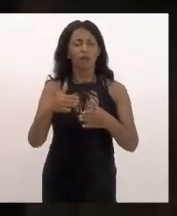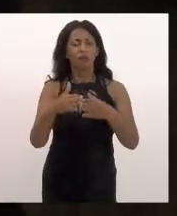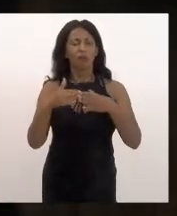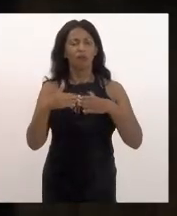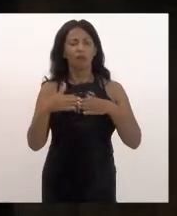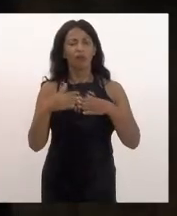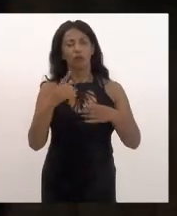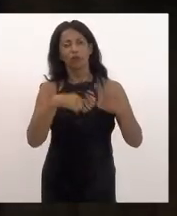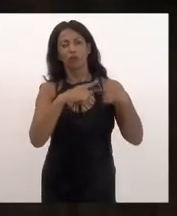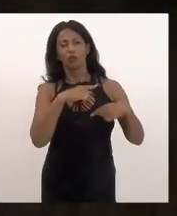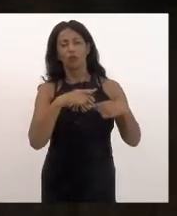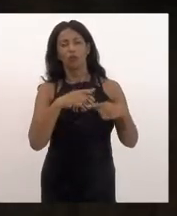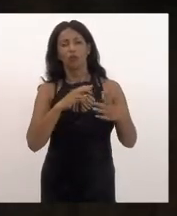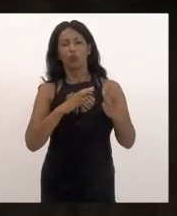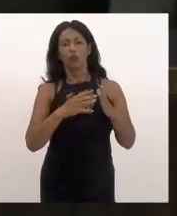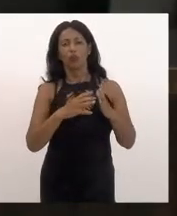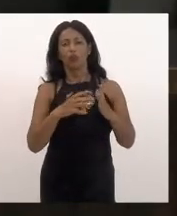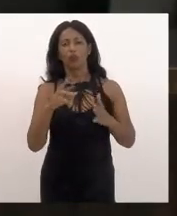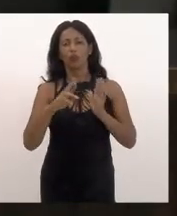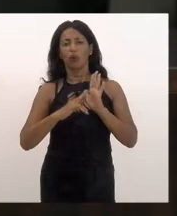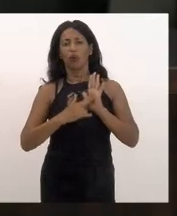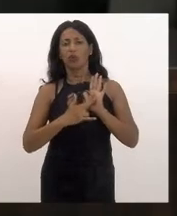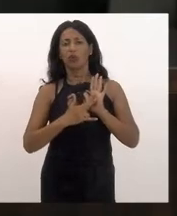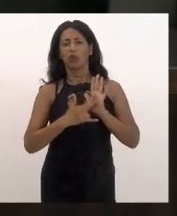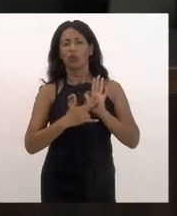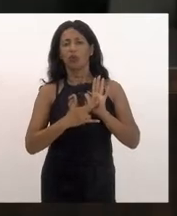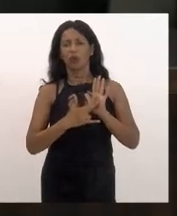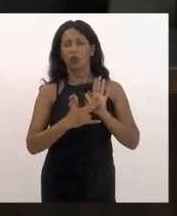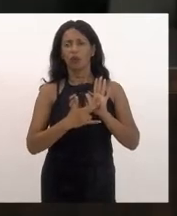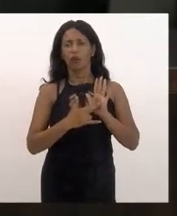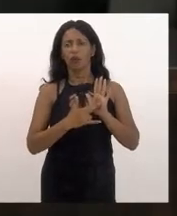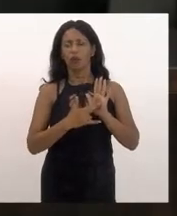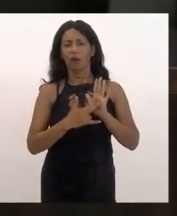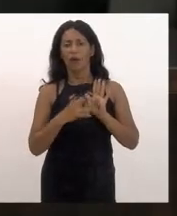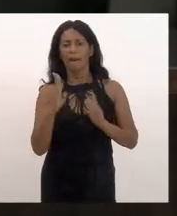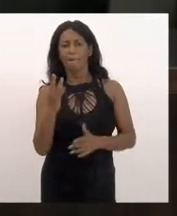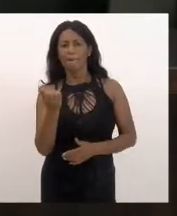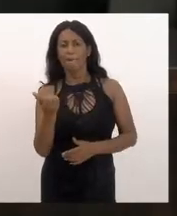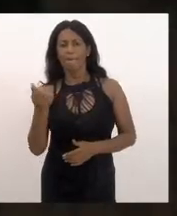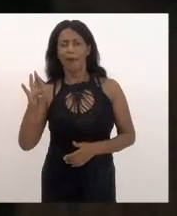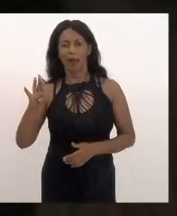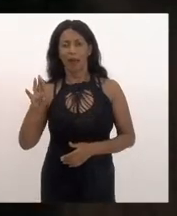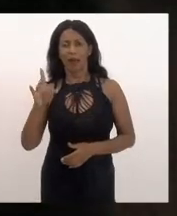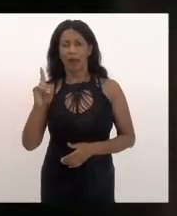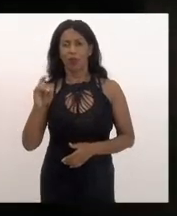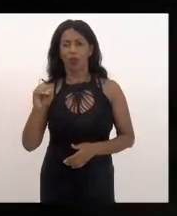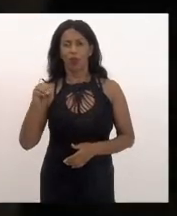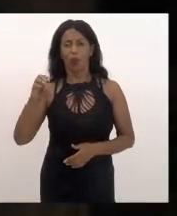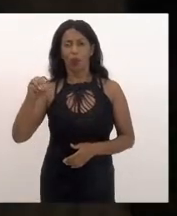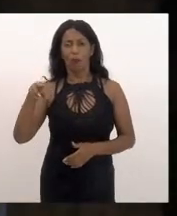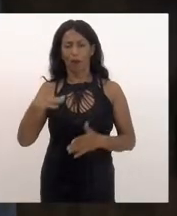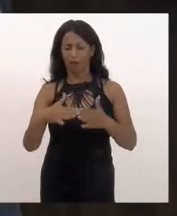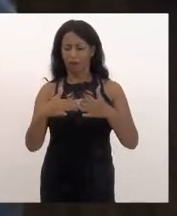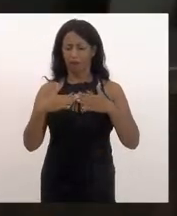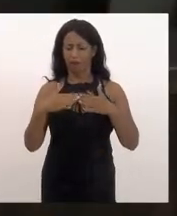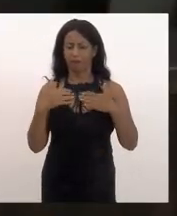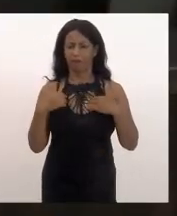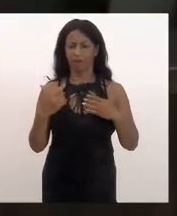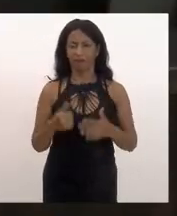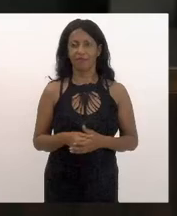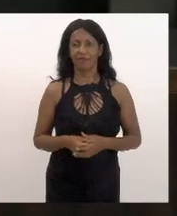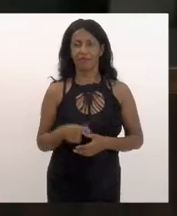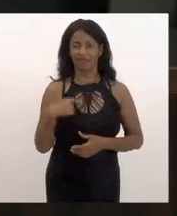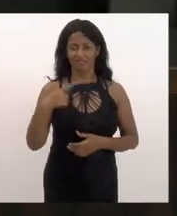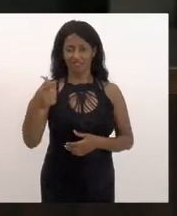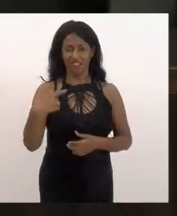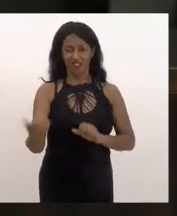no projeto anterior. Projeto de resolução Bar do Omar. Abstenção. Vou levar a Vossa Excelência